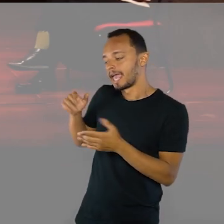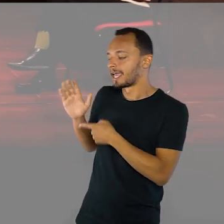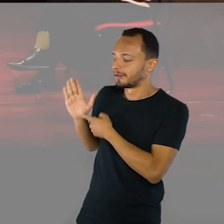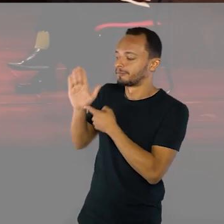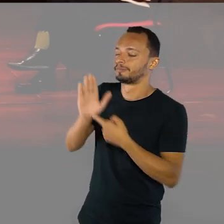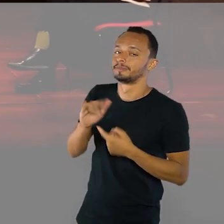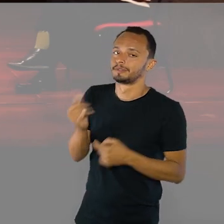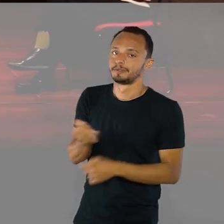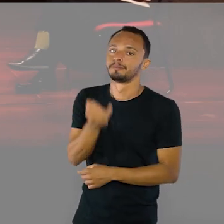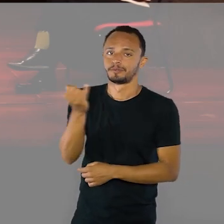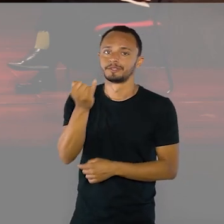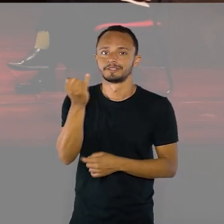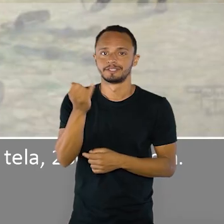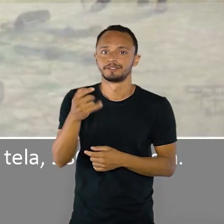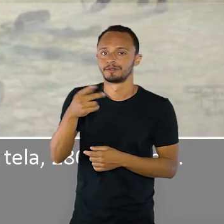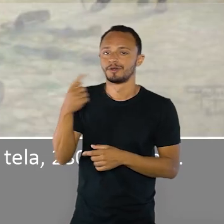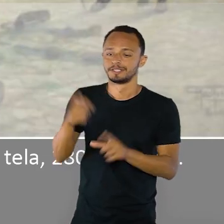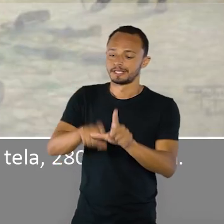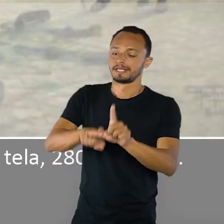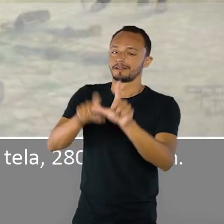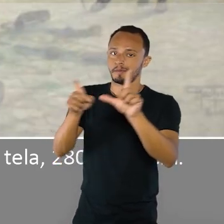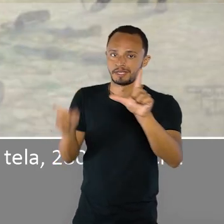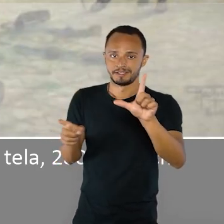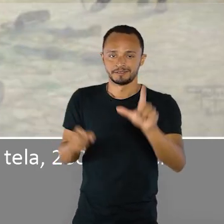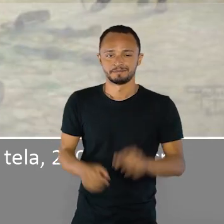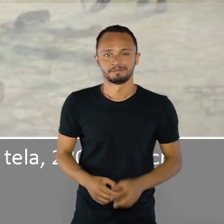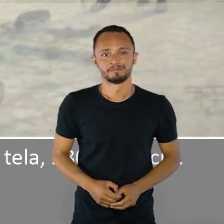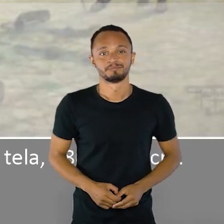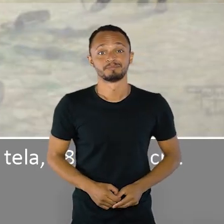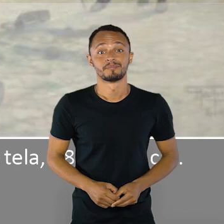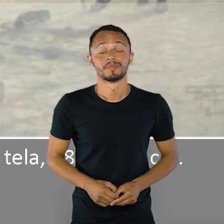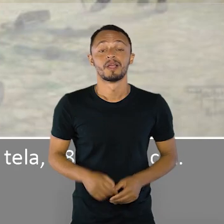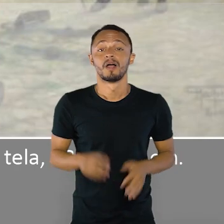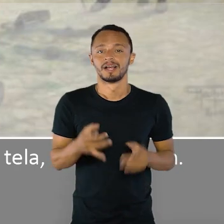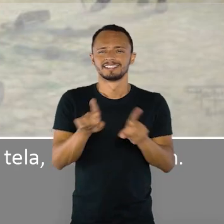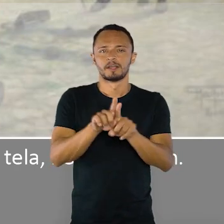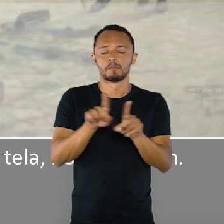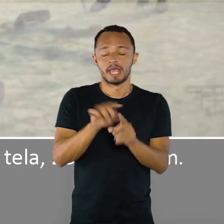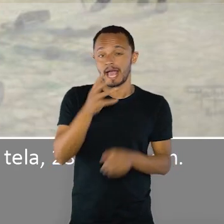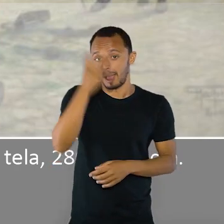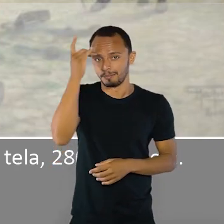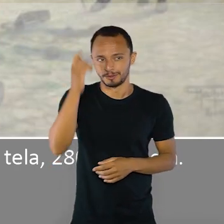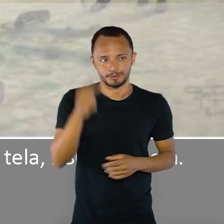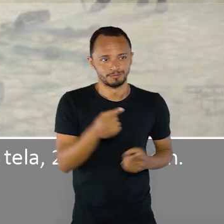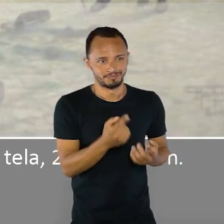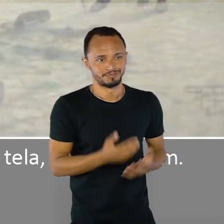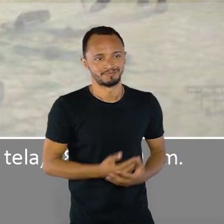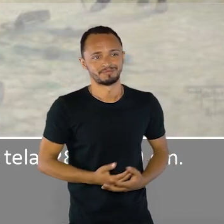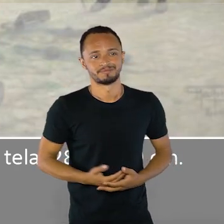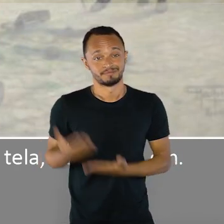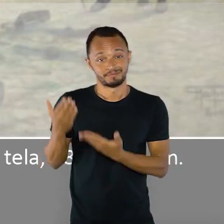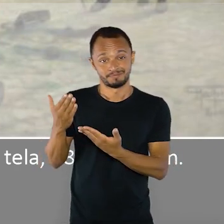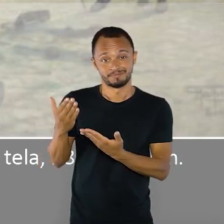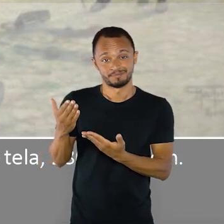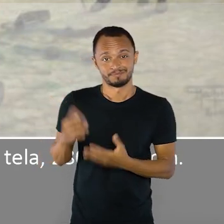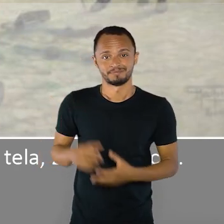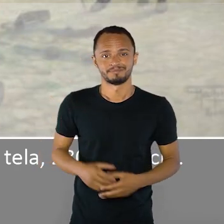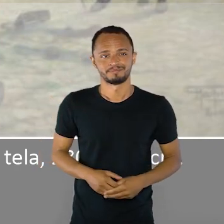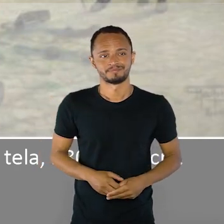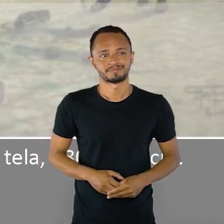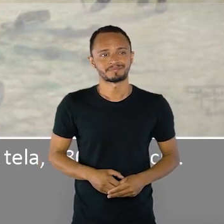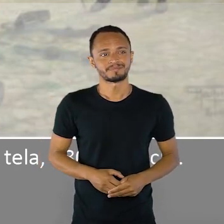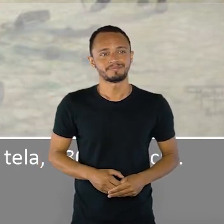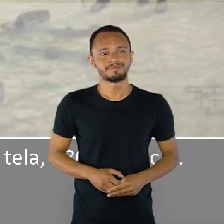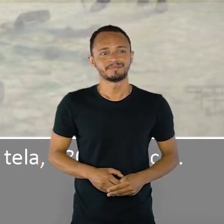Enfim, mais uma imagem, tem mais algumas, vou passar bem rápido, para a gente pensar uma imagem de Antônio Parreiras, eu achava que encerrava com Maria